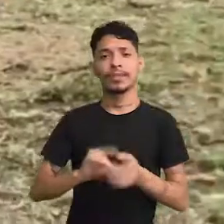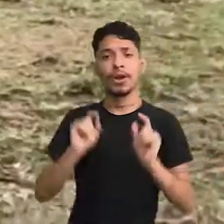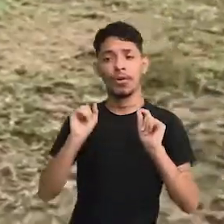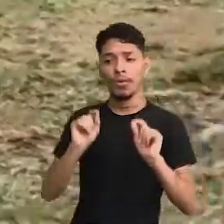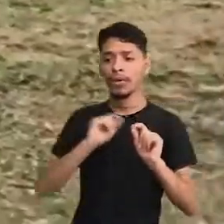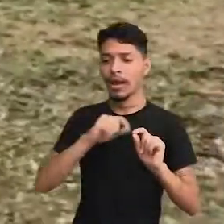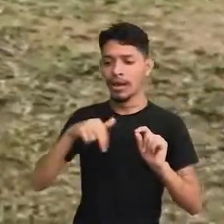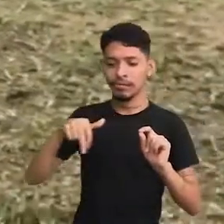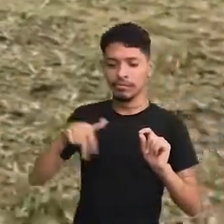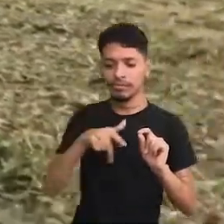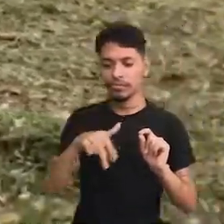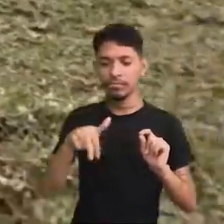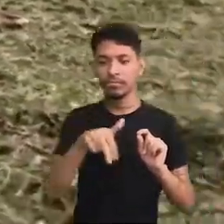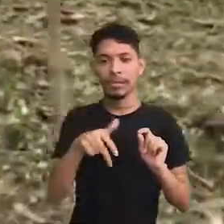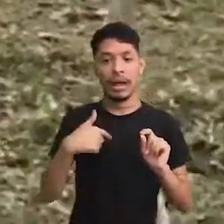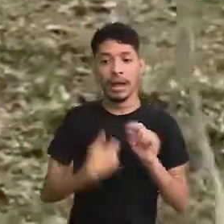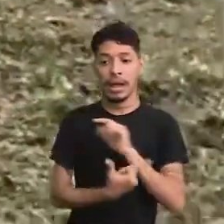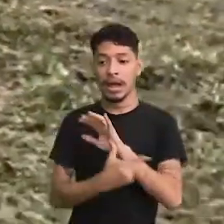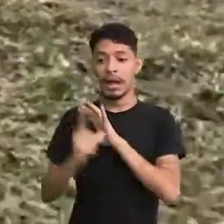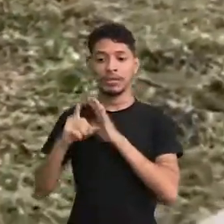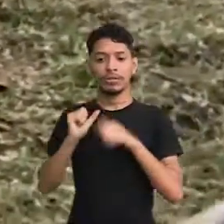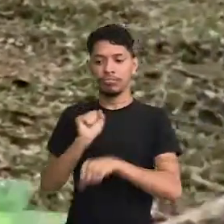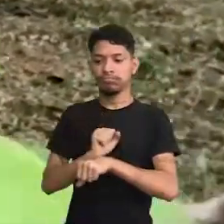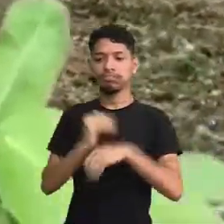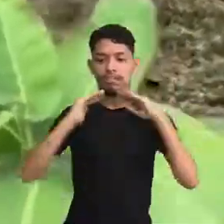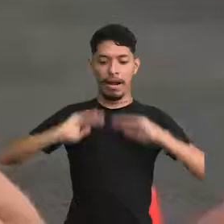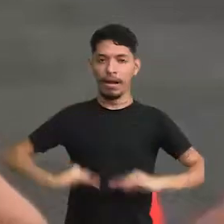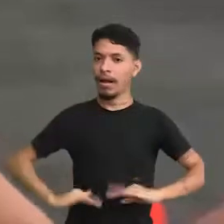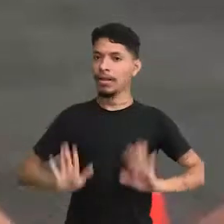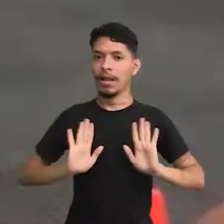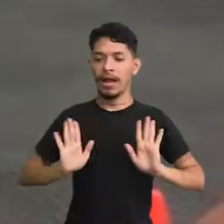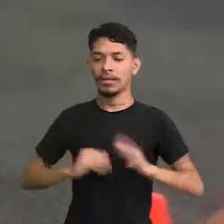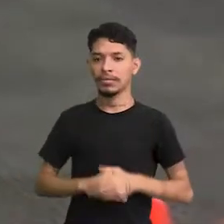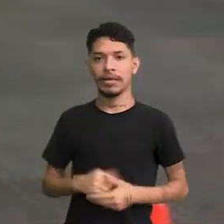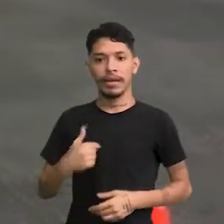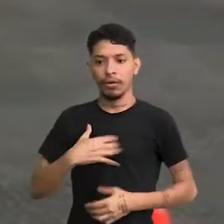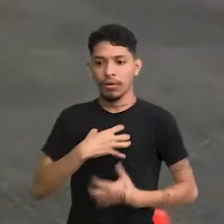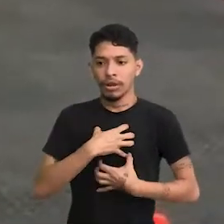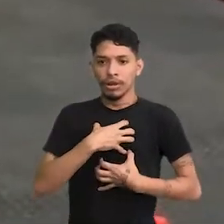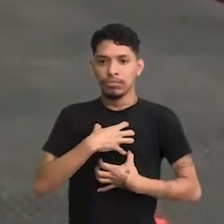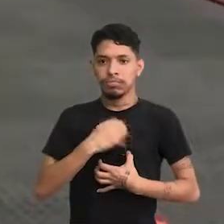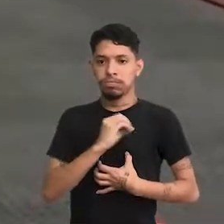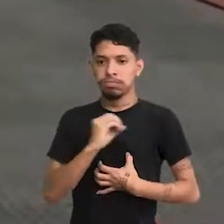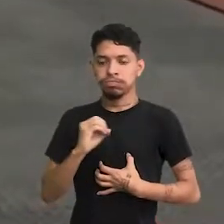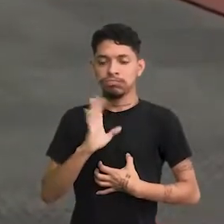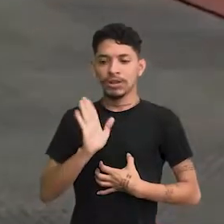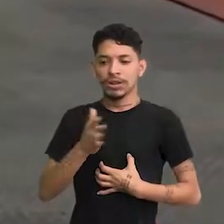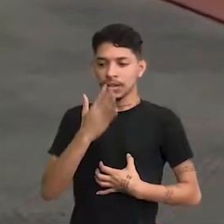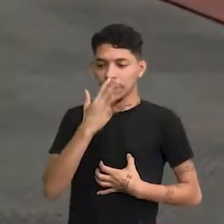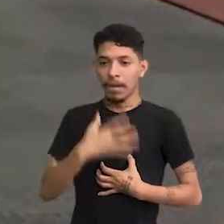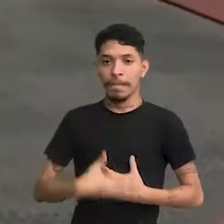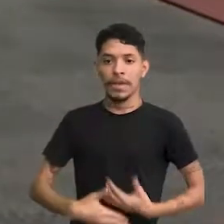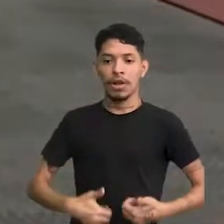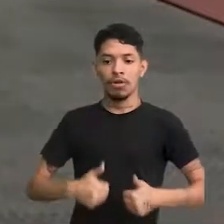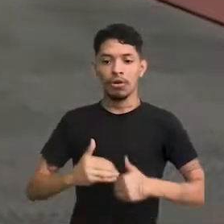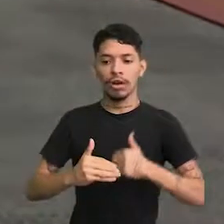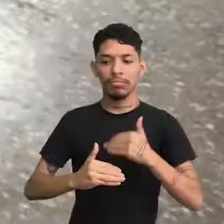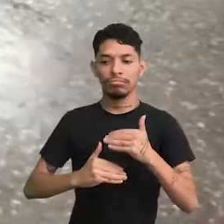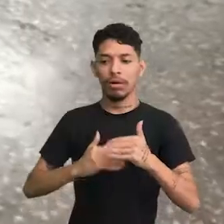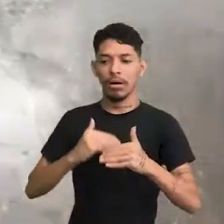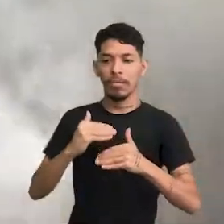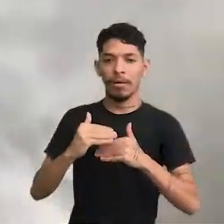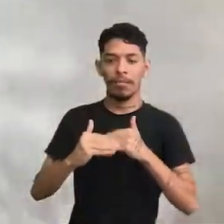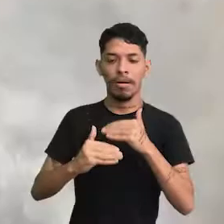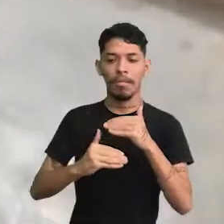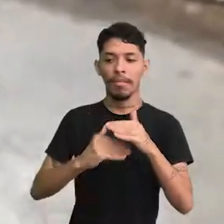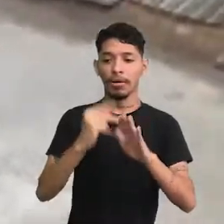a caminhar. Eu não me mexia do pescoço para baixo. Eu cheguei sem poder respirar. Melhorei aqui, depois